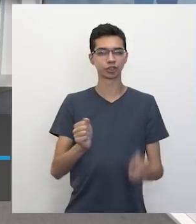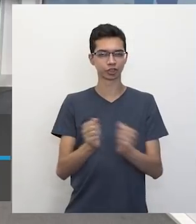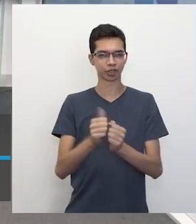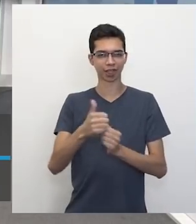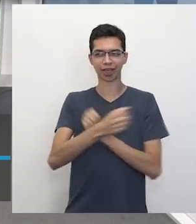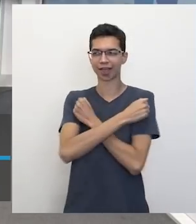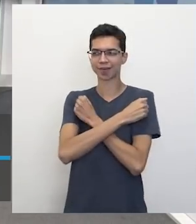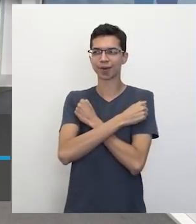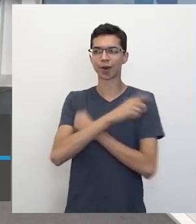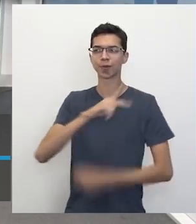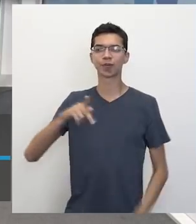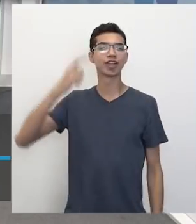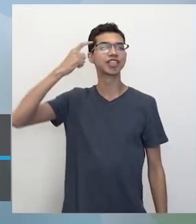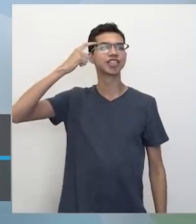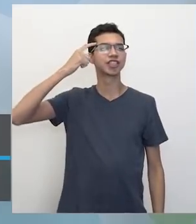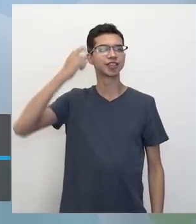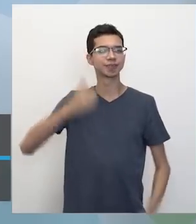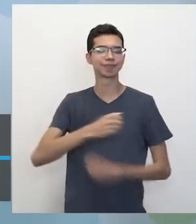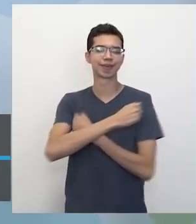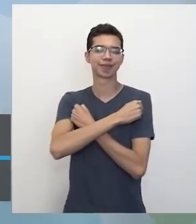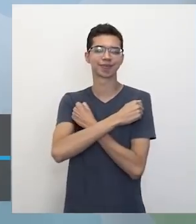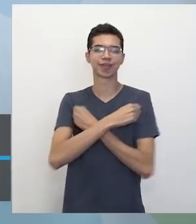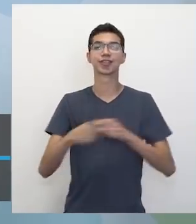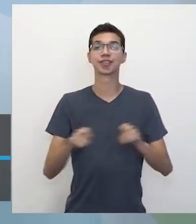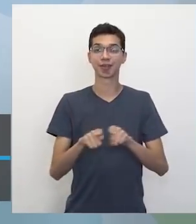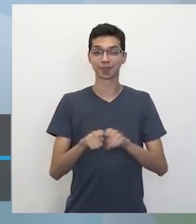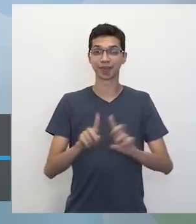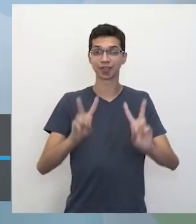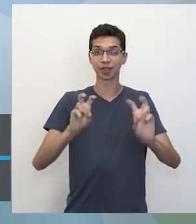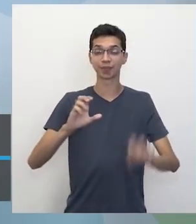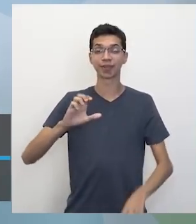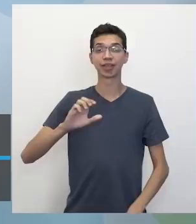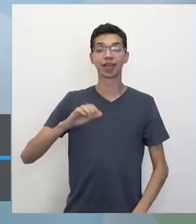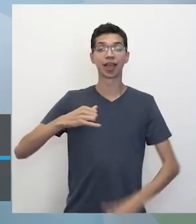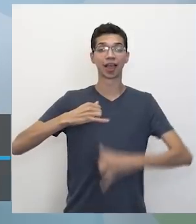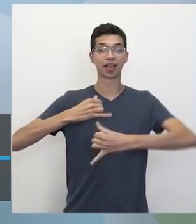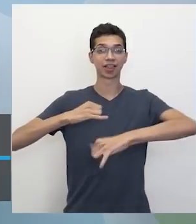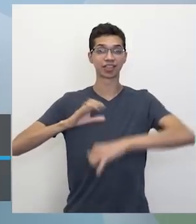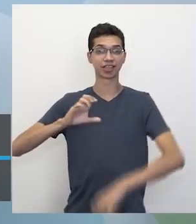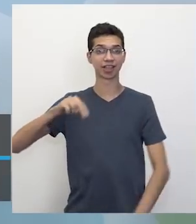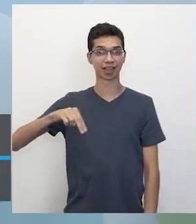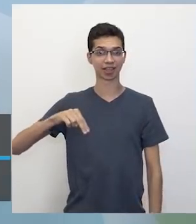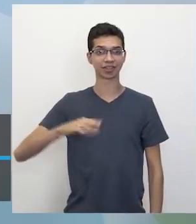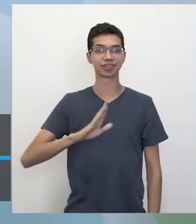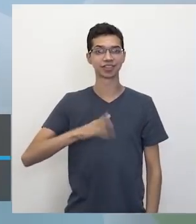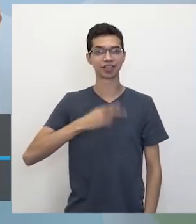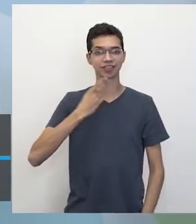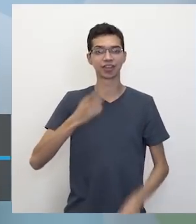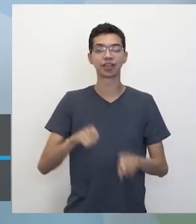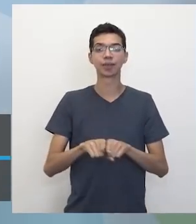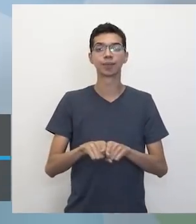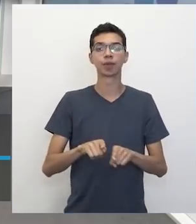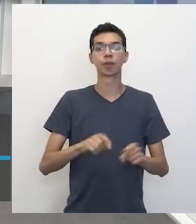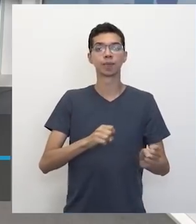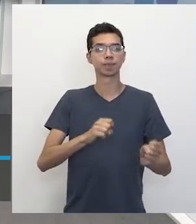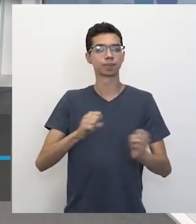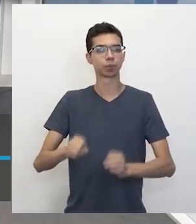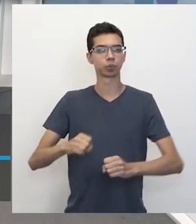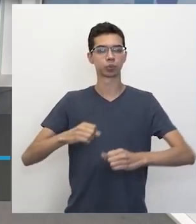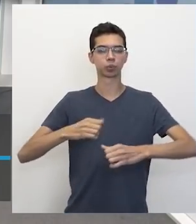bem. E trabalhou bastante a energia cinética, né? Trabalhou ela, energia potencial, né? Como uma das que a gente